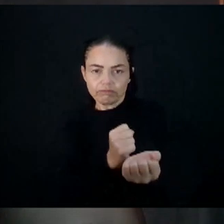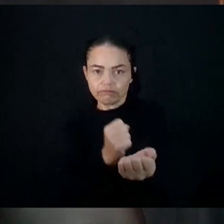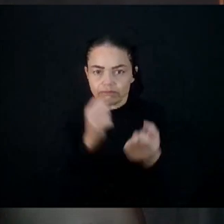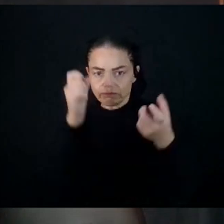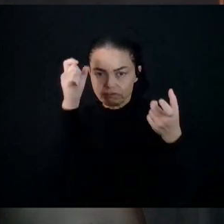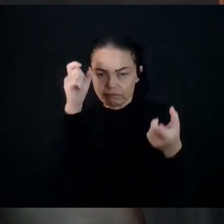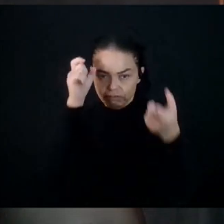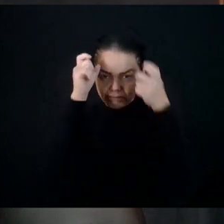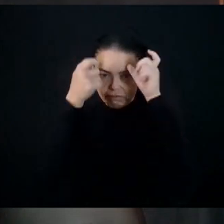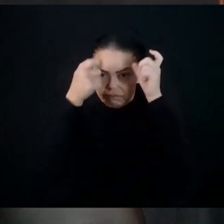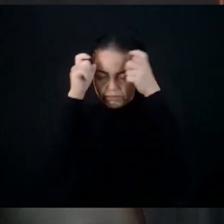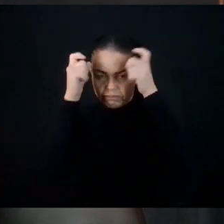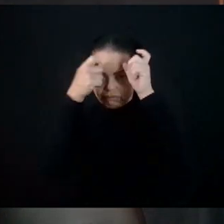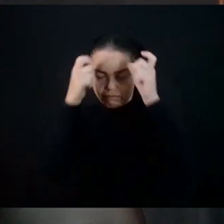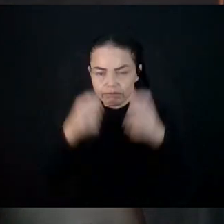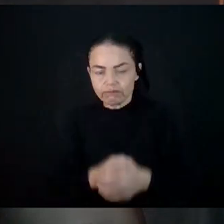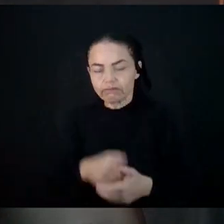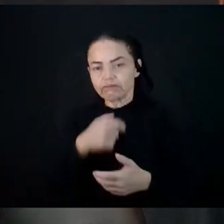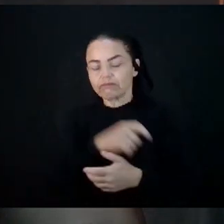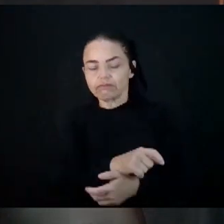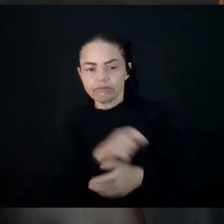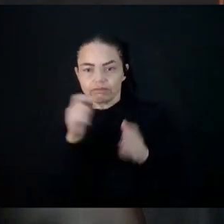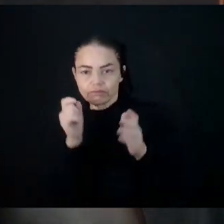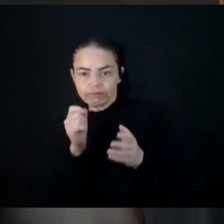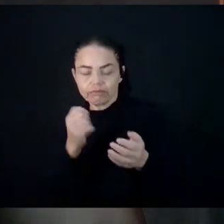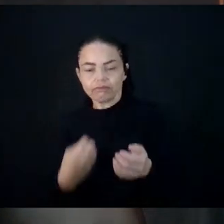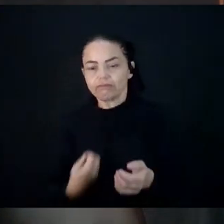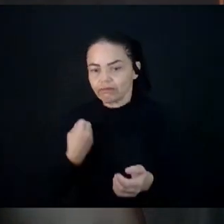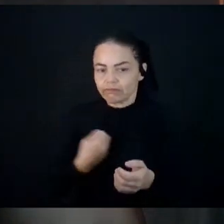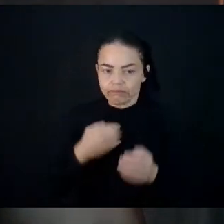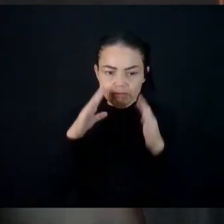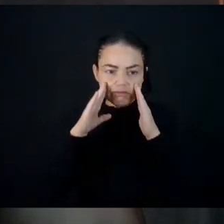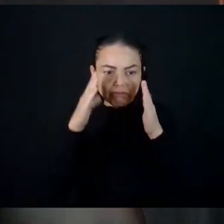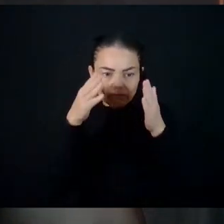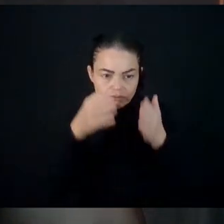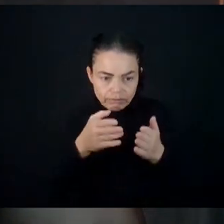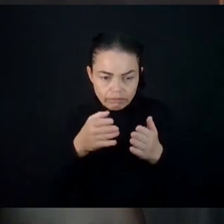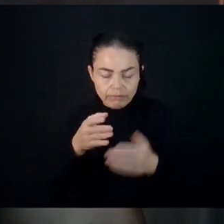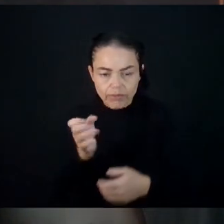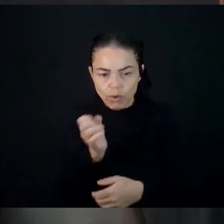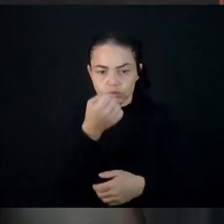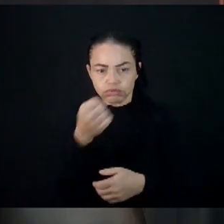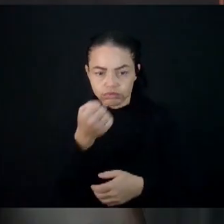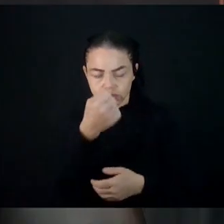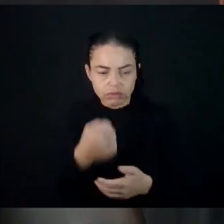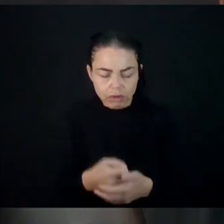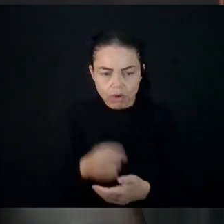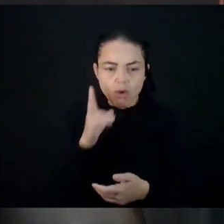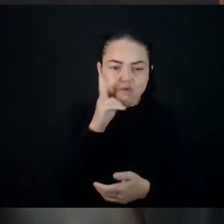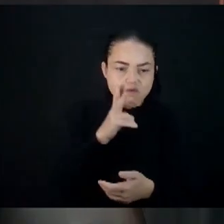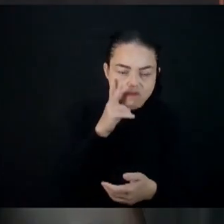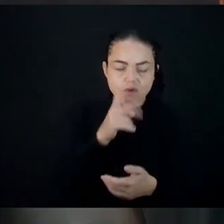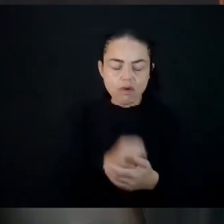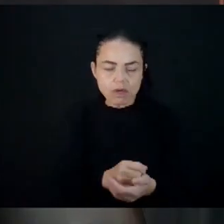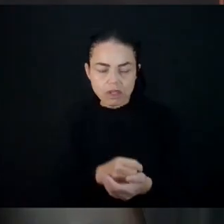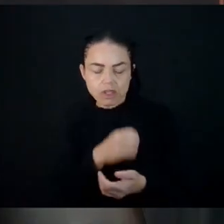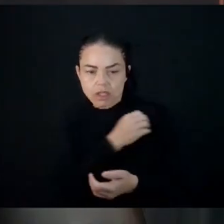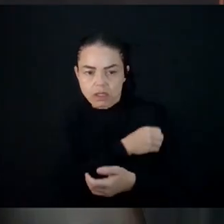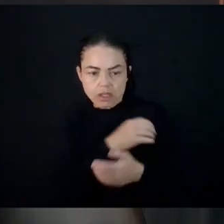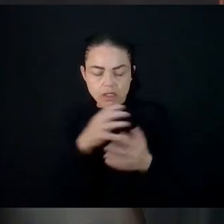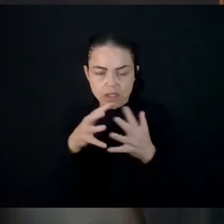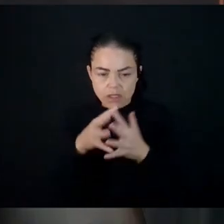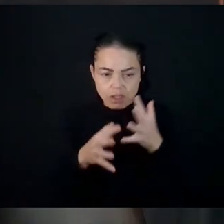álcool, geralmente a gente fala naquela pessoa que tudo gira em torno da bebida. Então é quando o álcool começa a afetar as